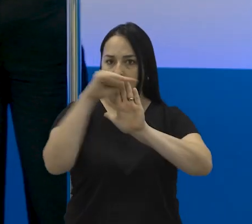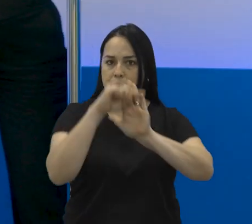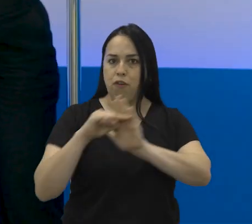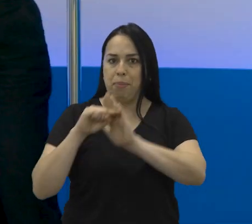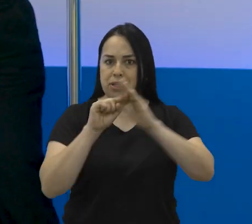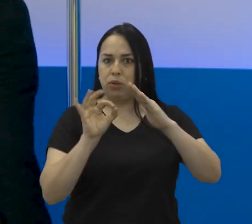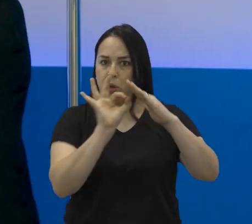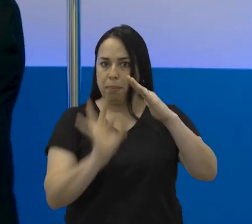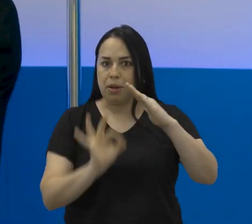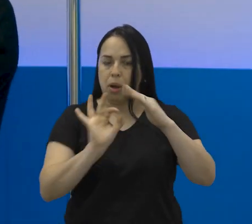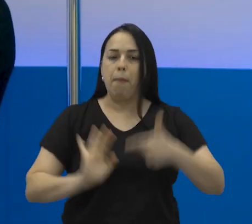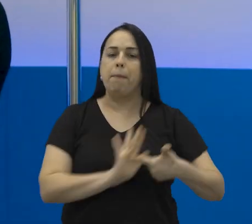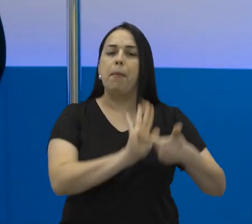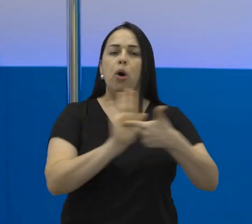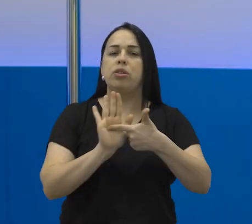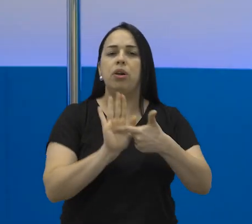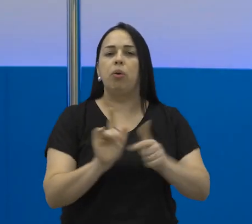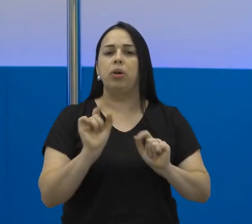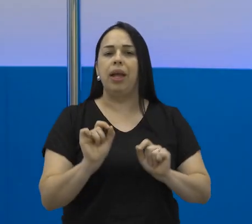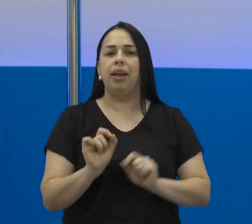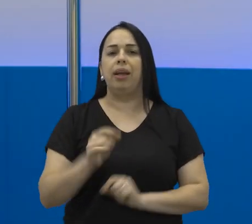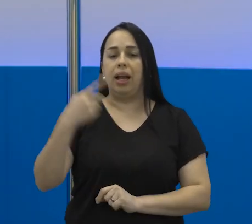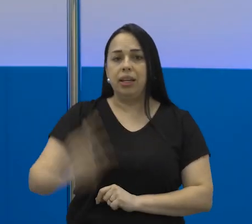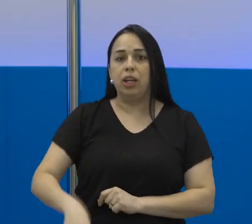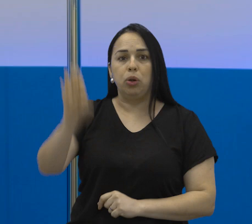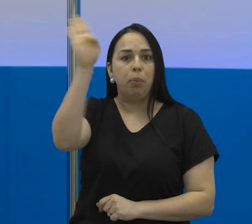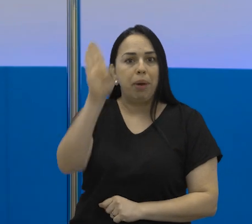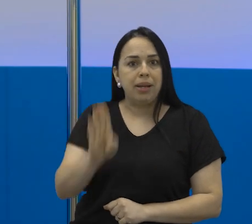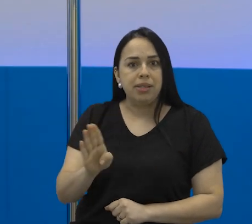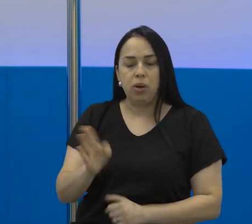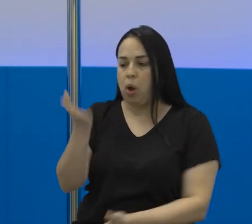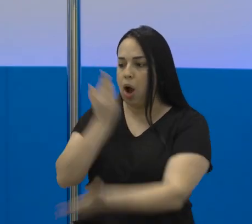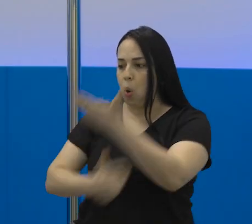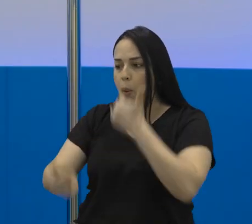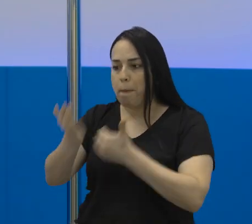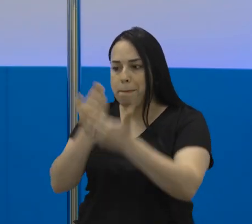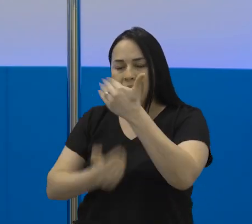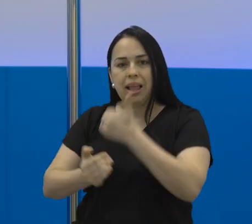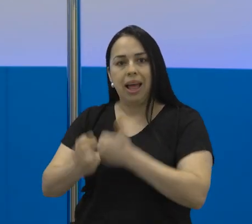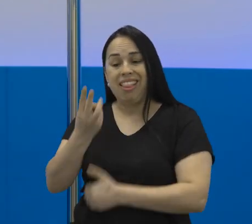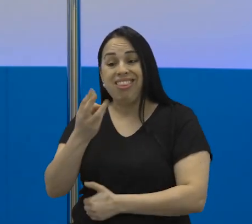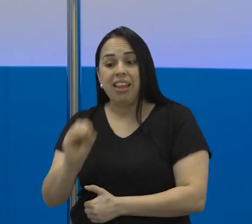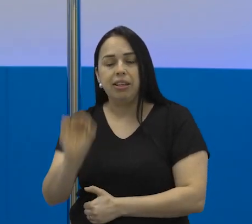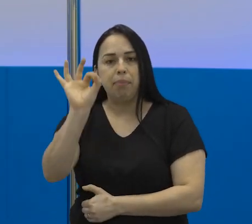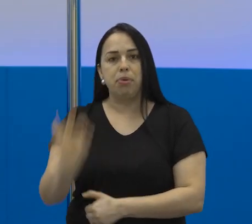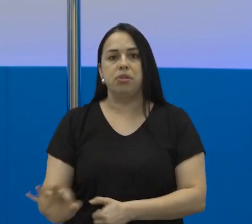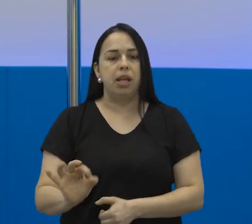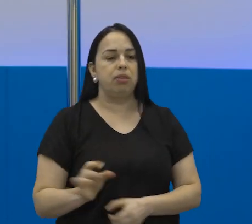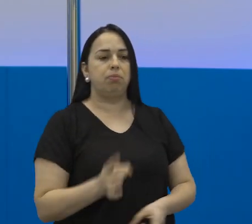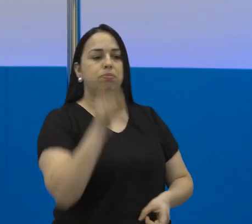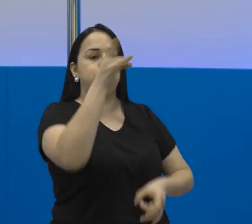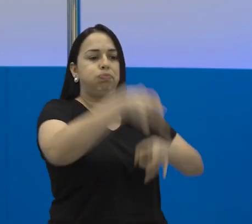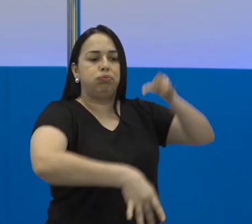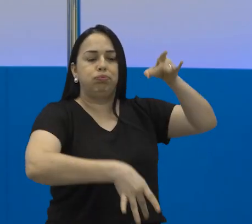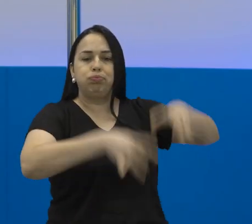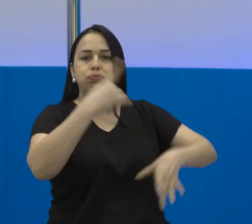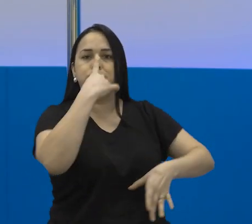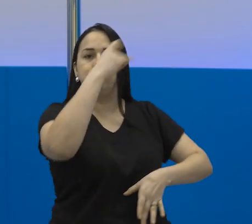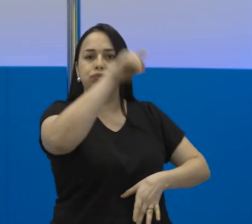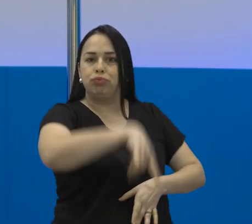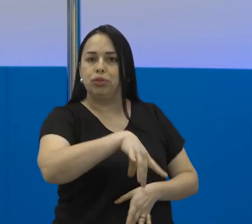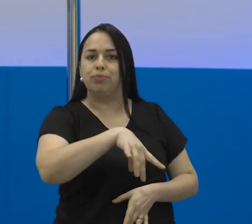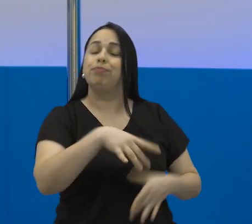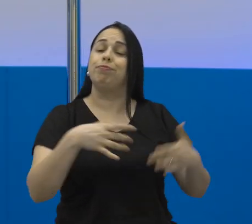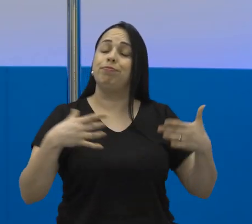Estimativas do IBGE apontam que no Brasil, 30% dos alimentos produzidos são desperdiçados e vão parar